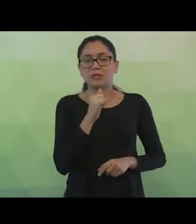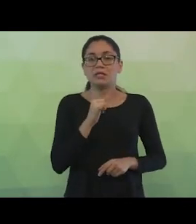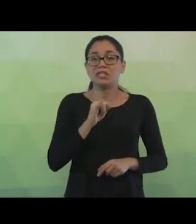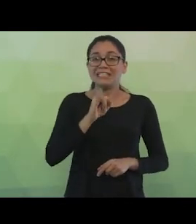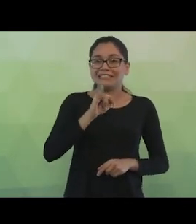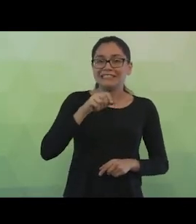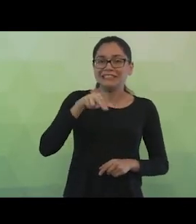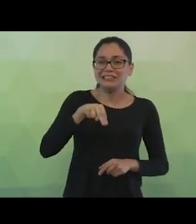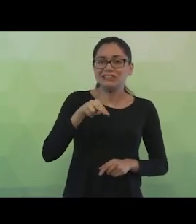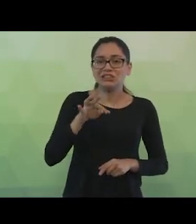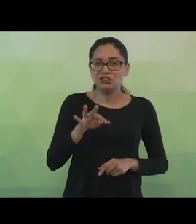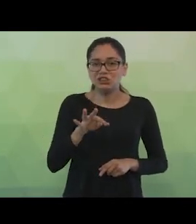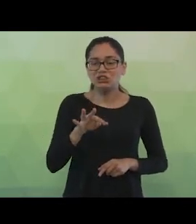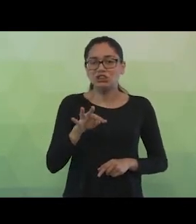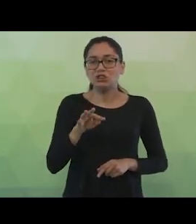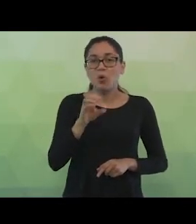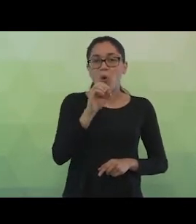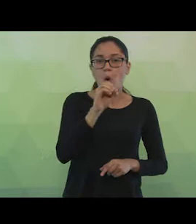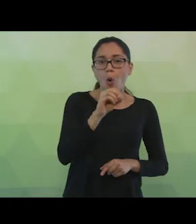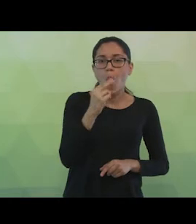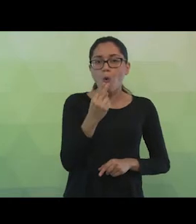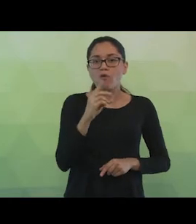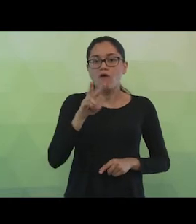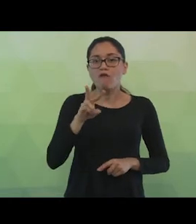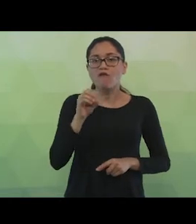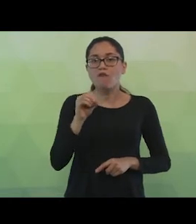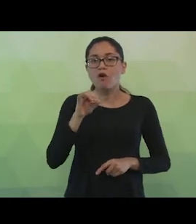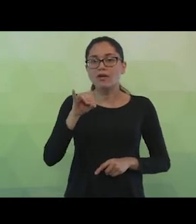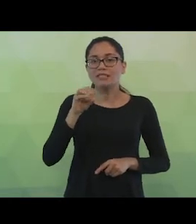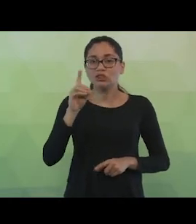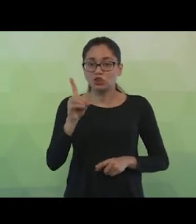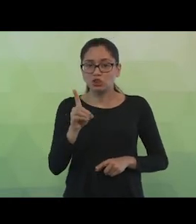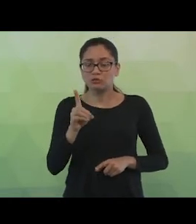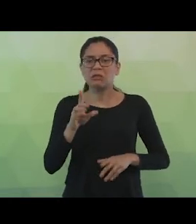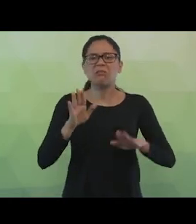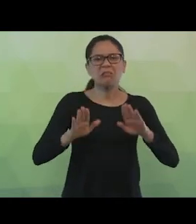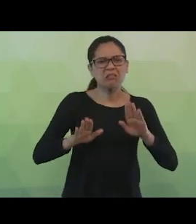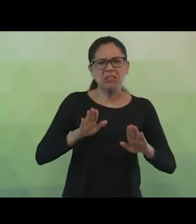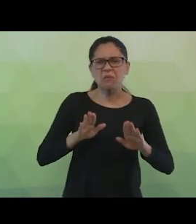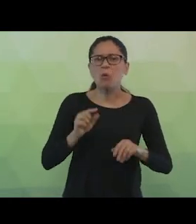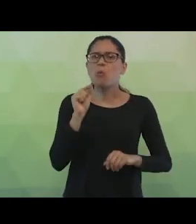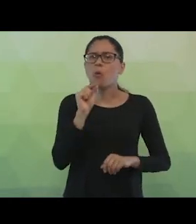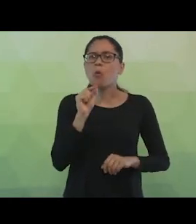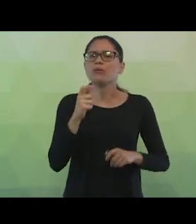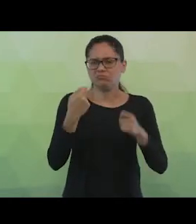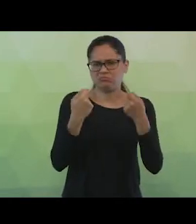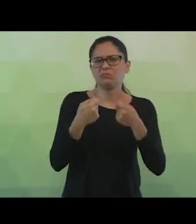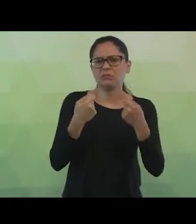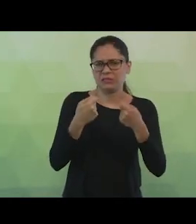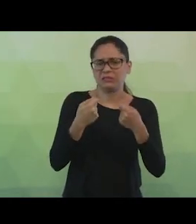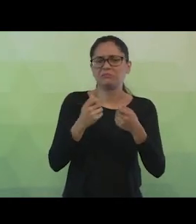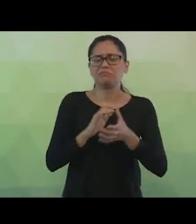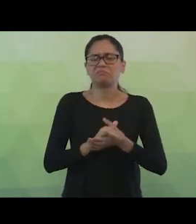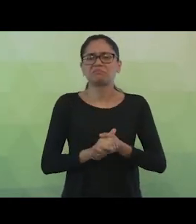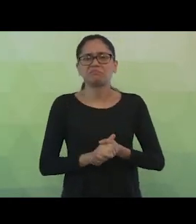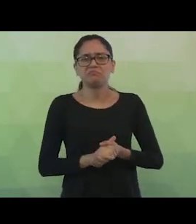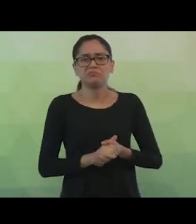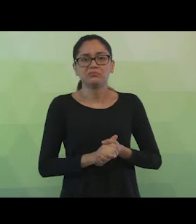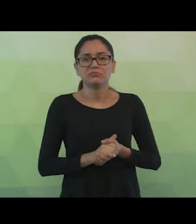inteira, void ou algum outro. Isso vai depender da necessidade, bem